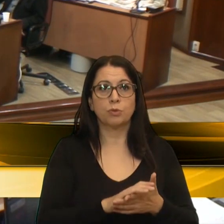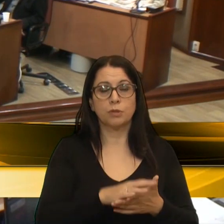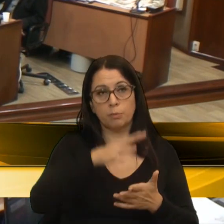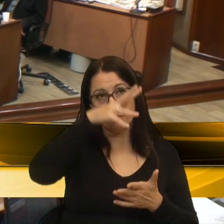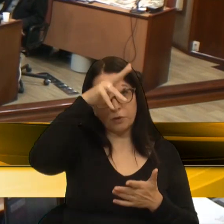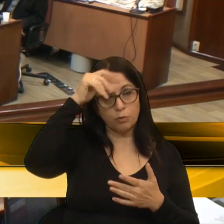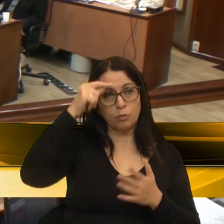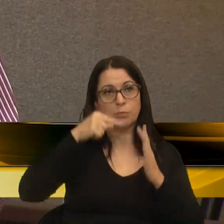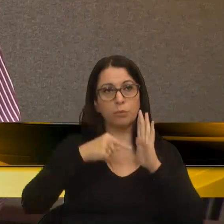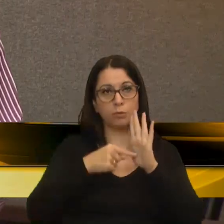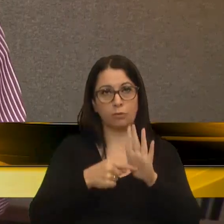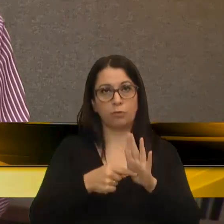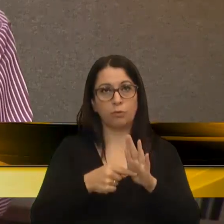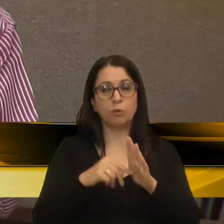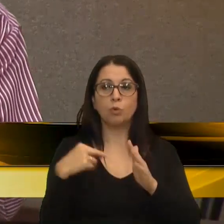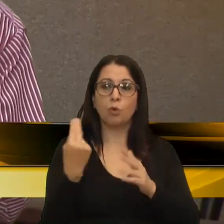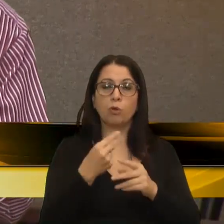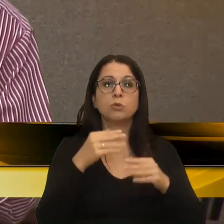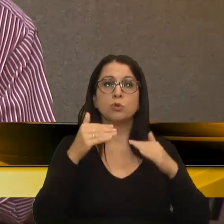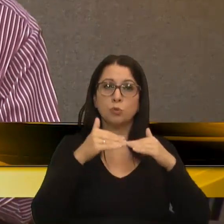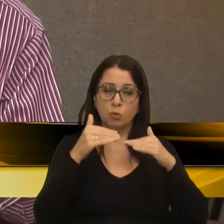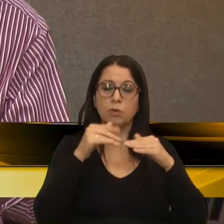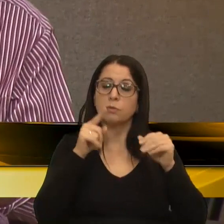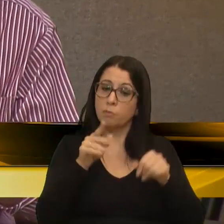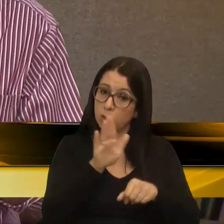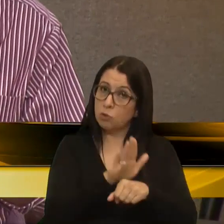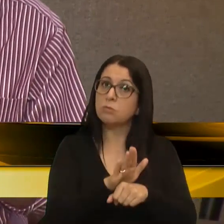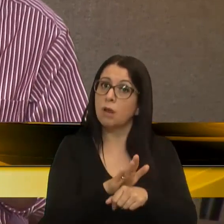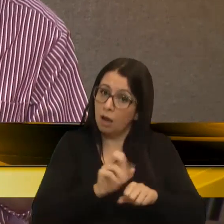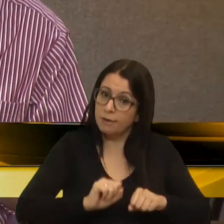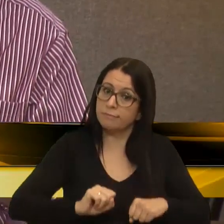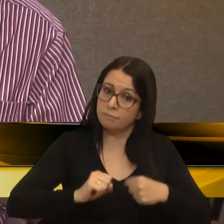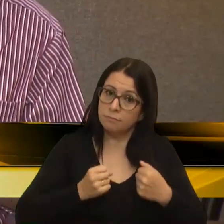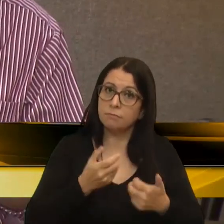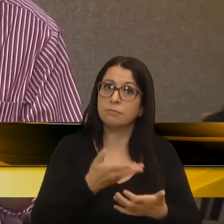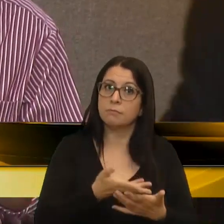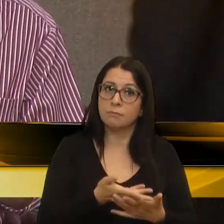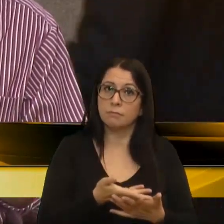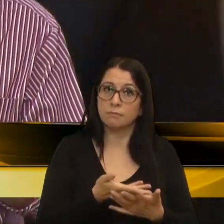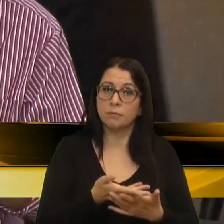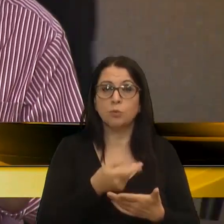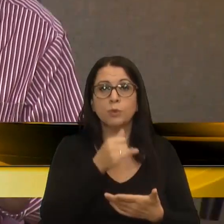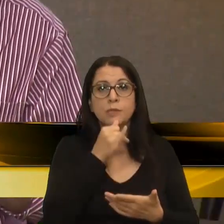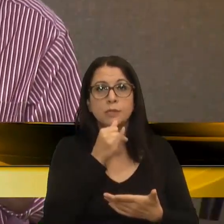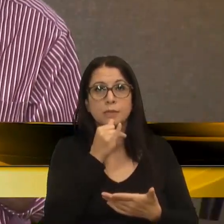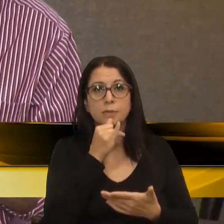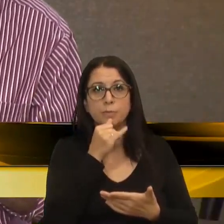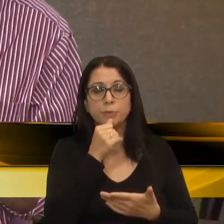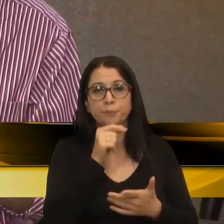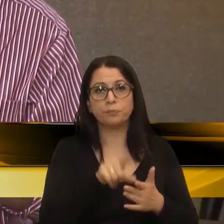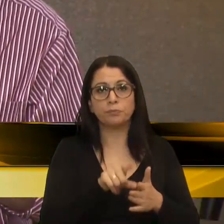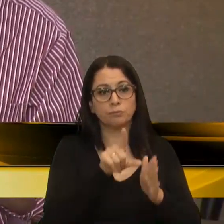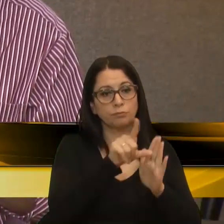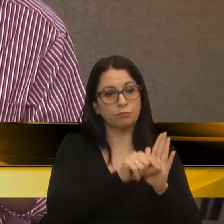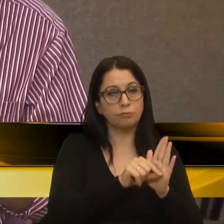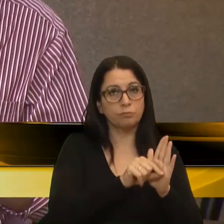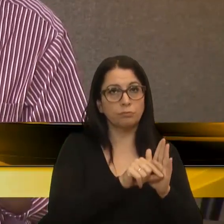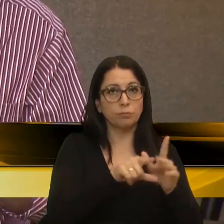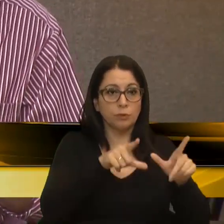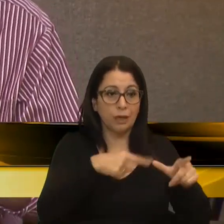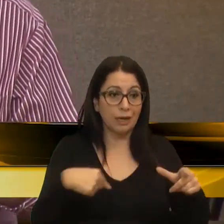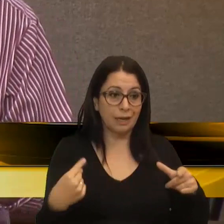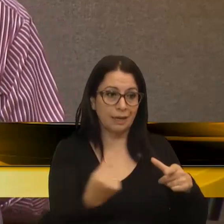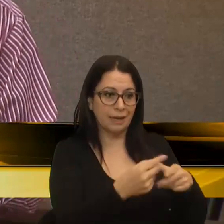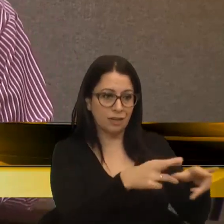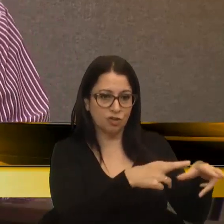Executivo colocou, nós concordamos e vamos lhe ajudar a defender. Né? Por exemplo, redução da área urbana, nós